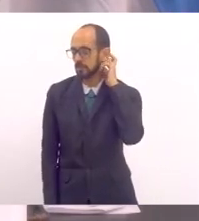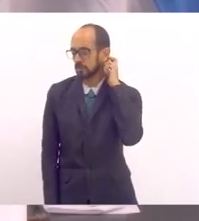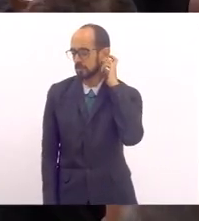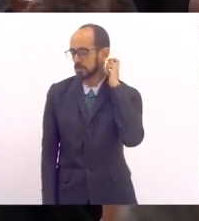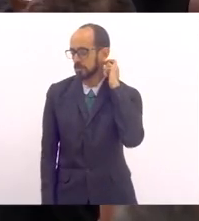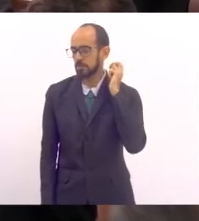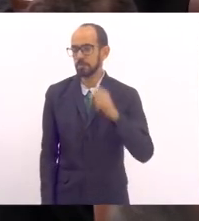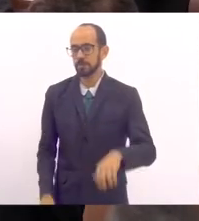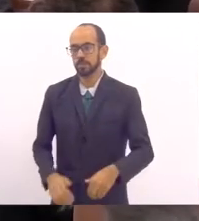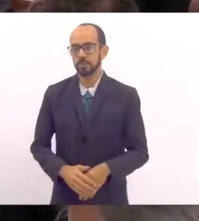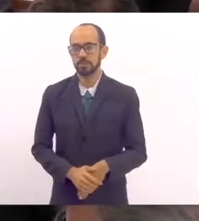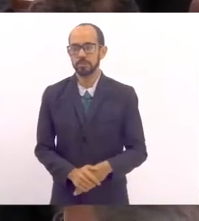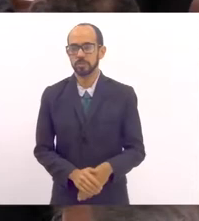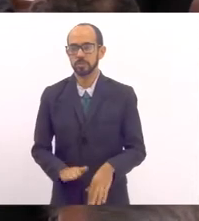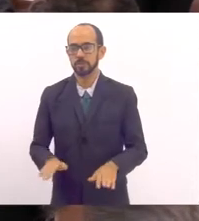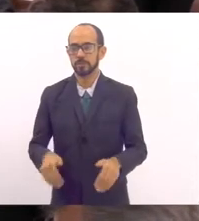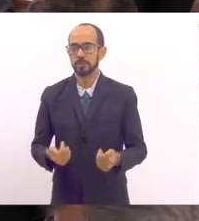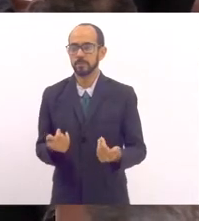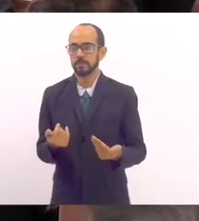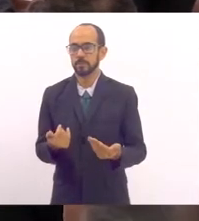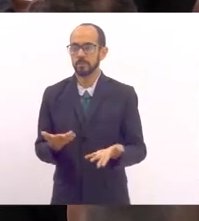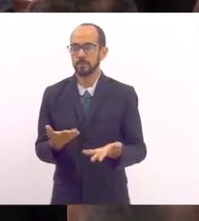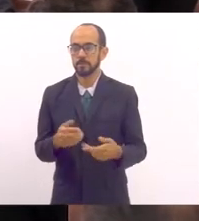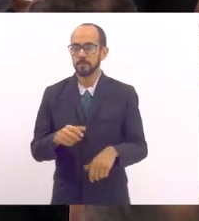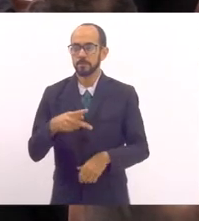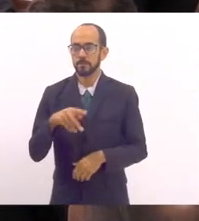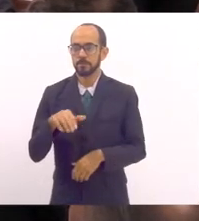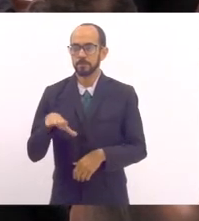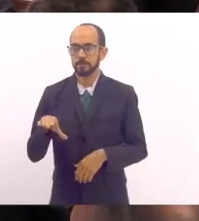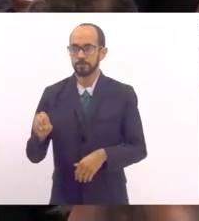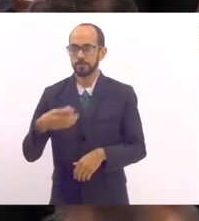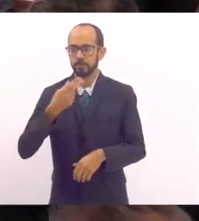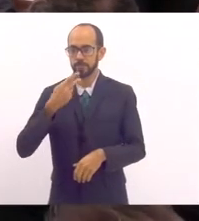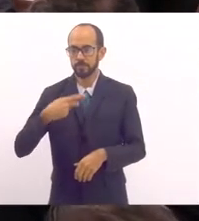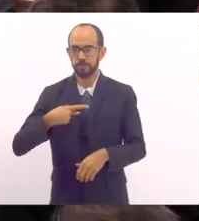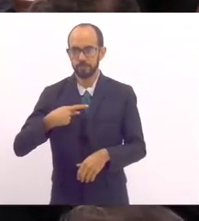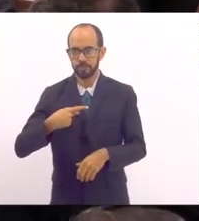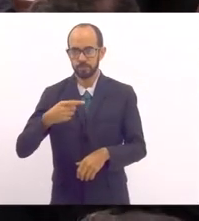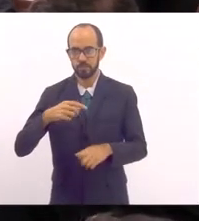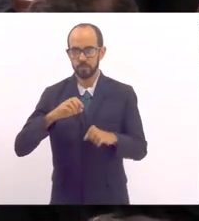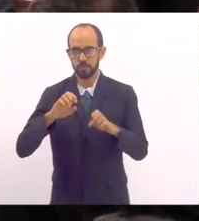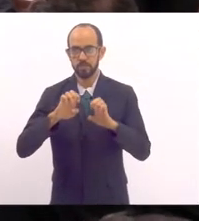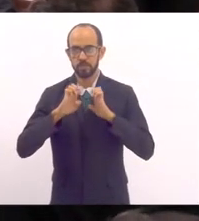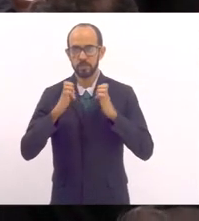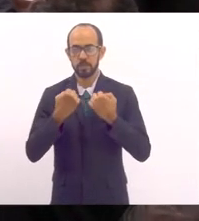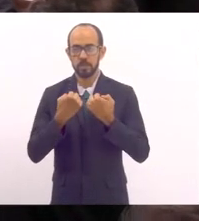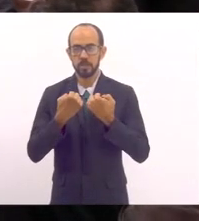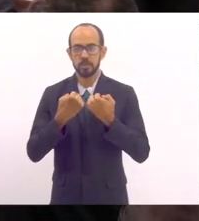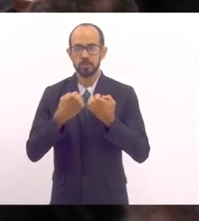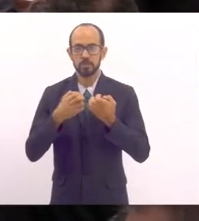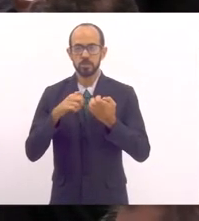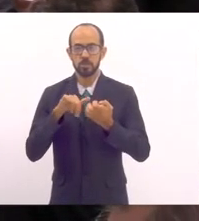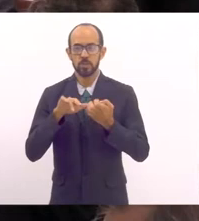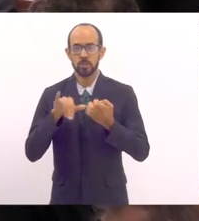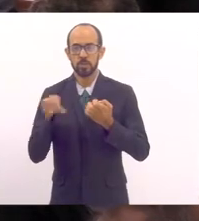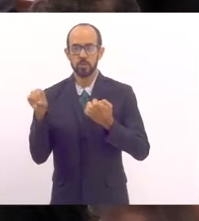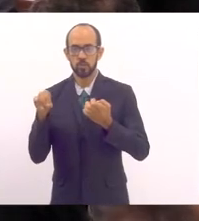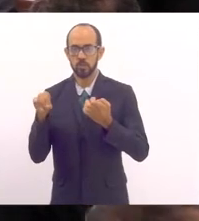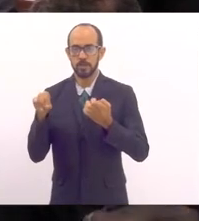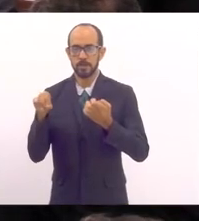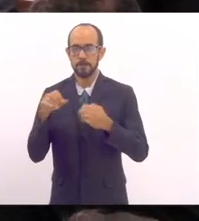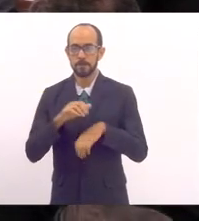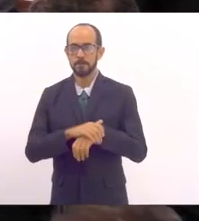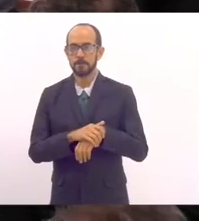O Paulo me deu um exemplo lá na Expo Rio, que eu não te conhecia, tá, Paulo? Assim, desse jeito, né? Mas ele fez uma participação quanto